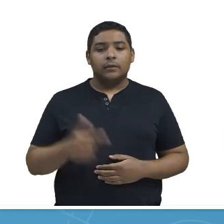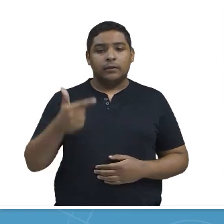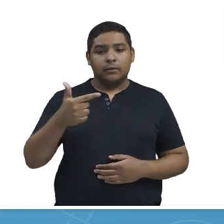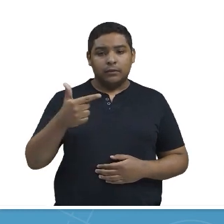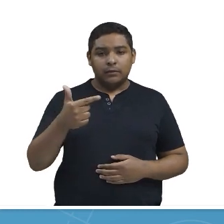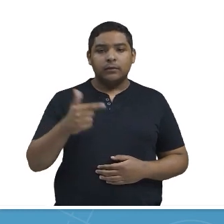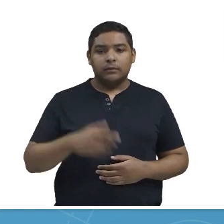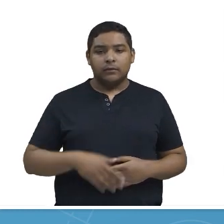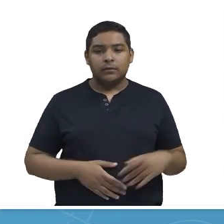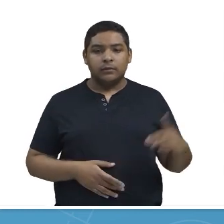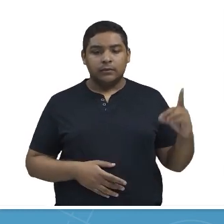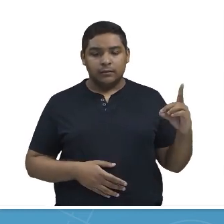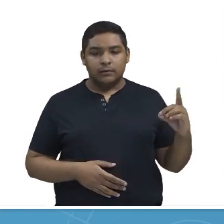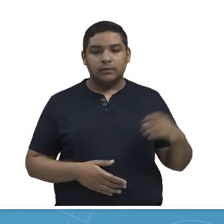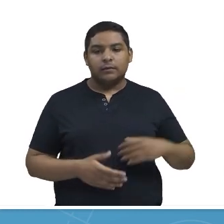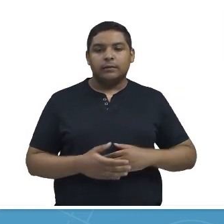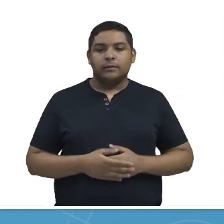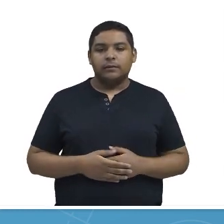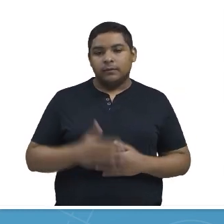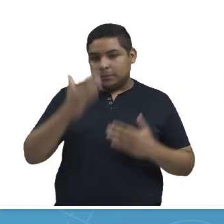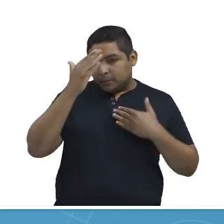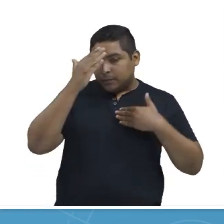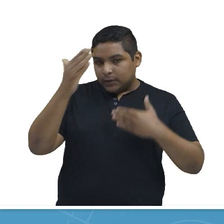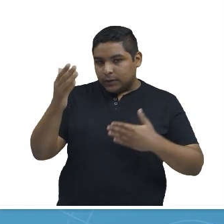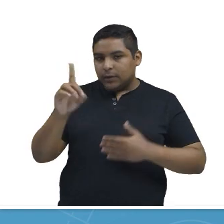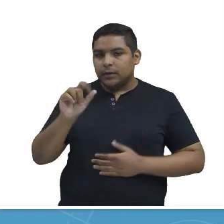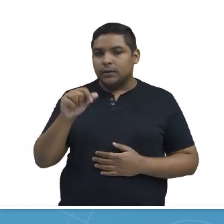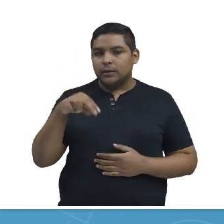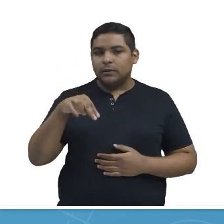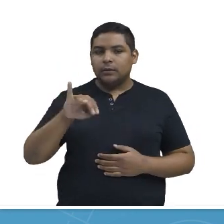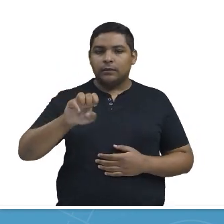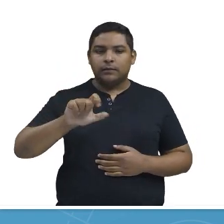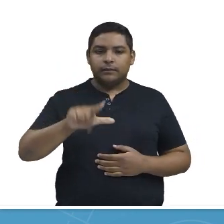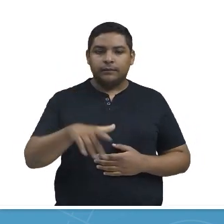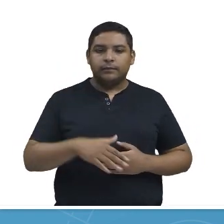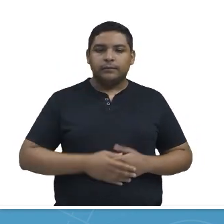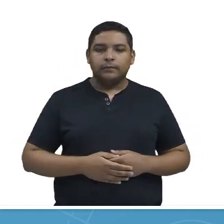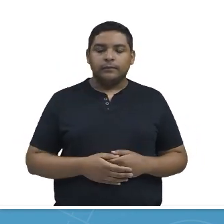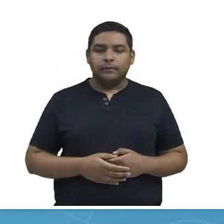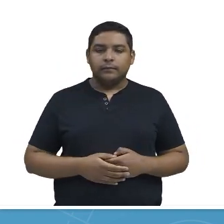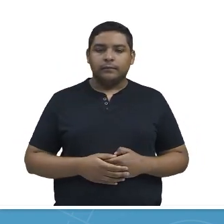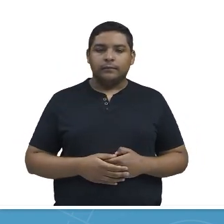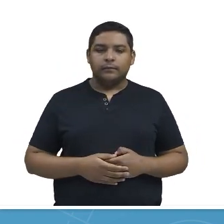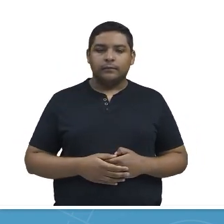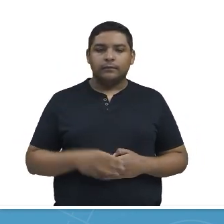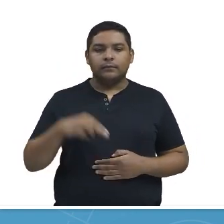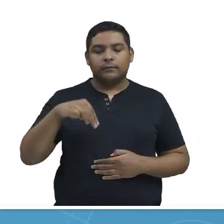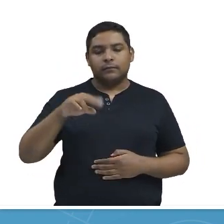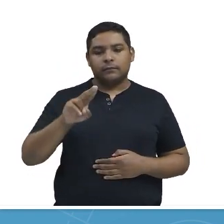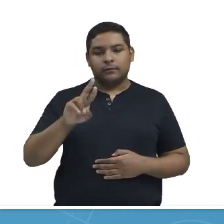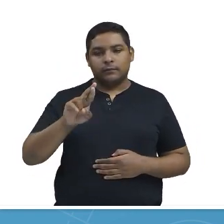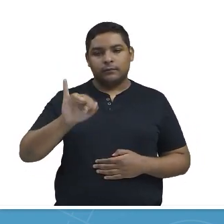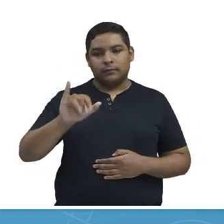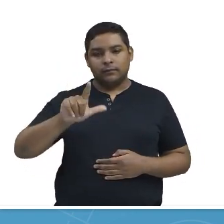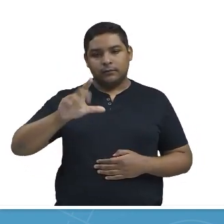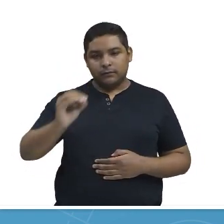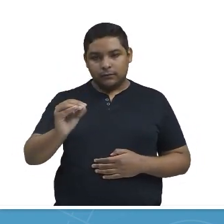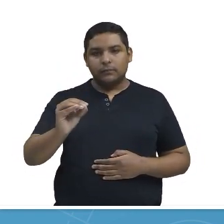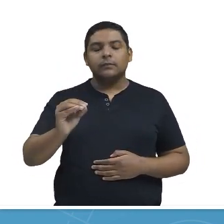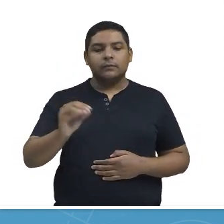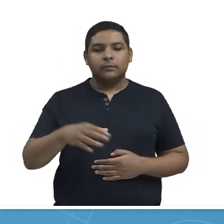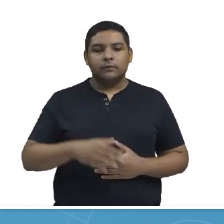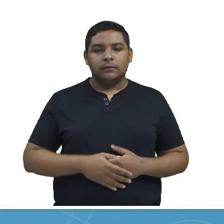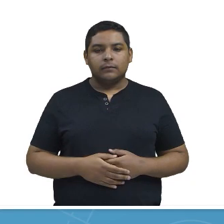letter D, não é, Daniel? Thank you. Vamos ver quem mais aqui. O Murilo, da Escola Estadual Francelina